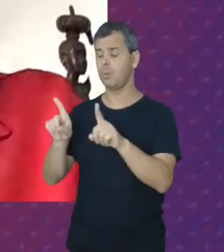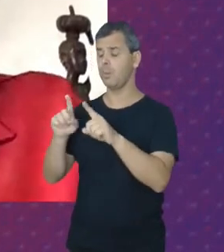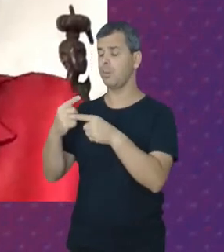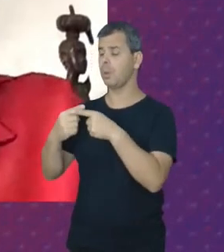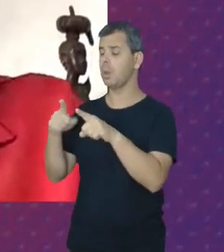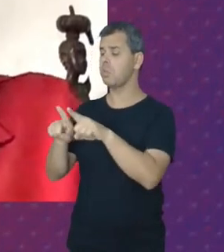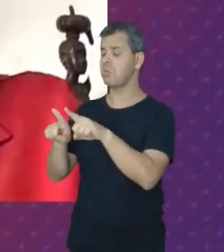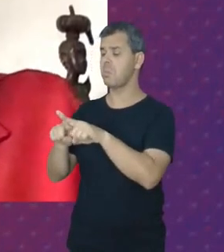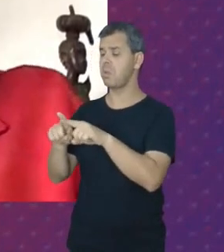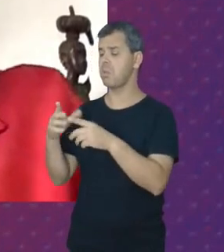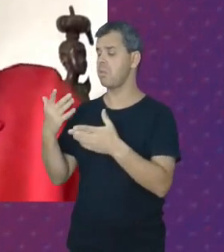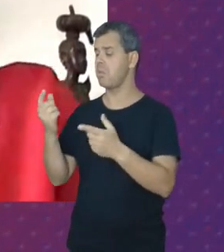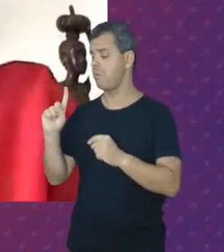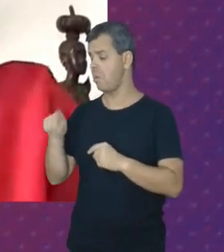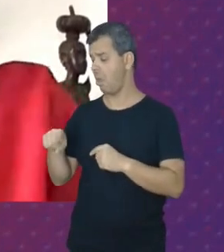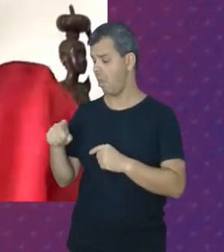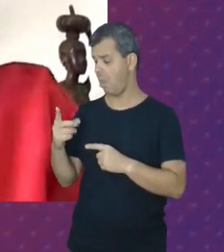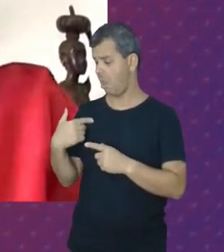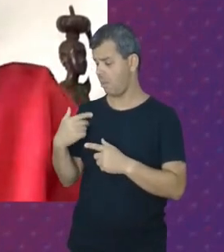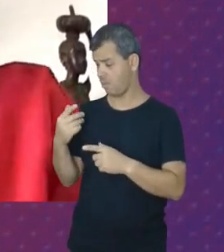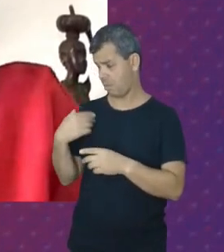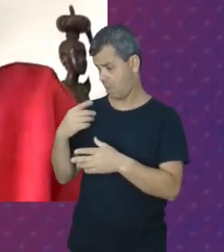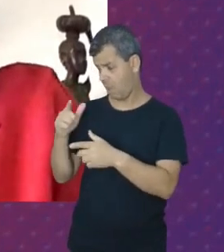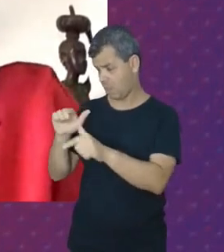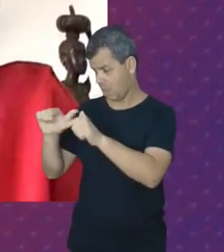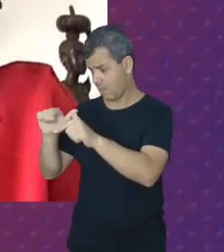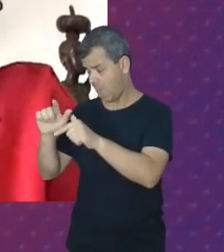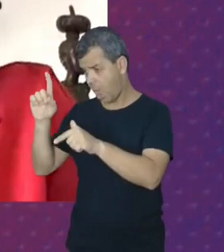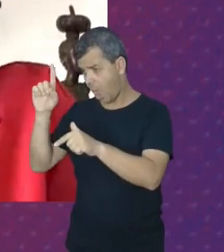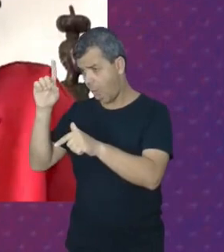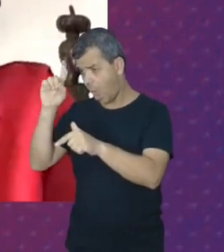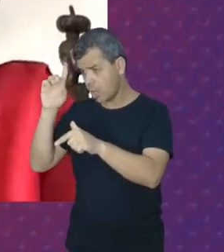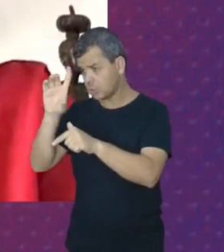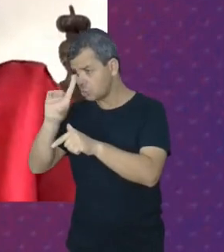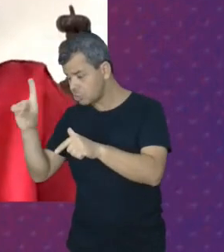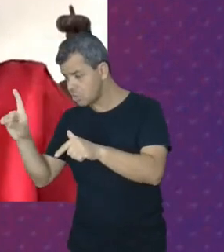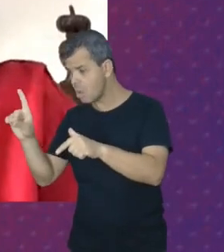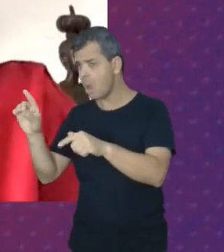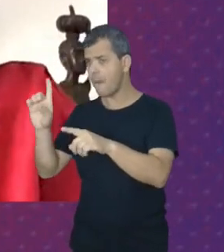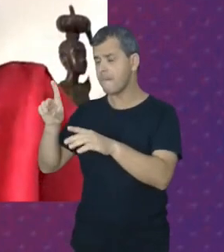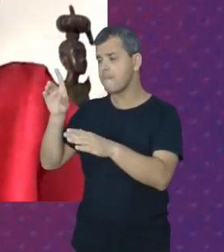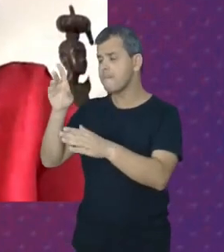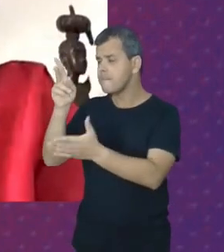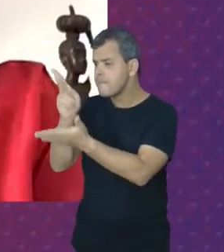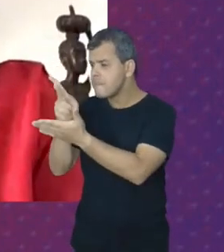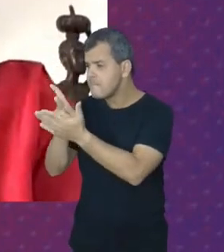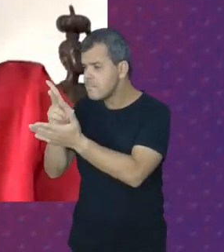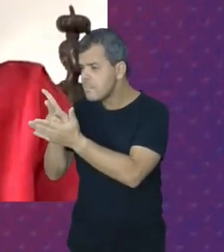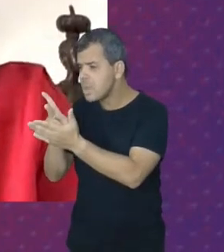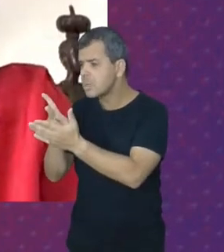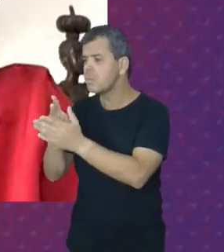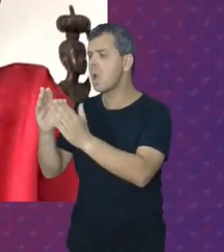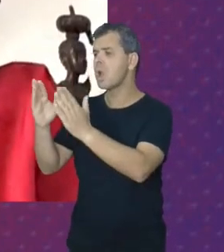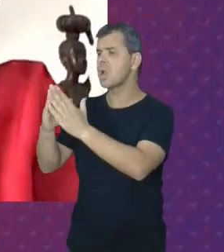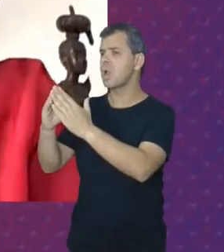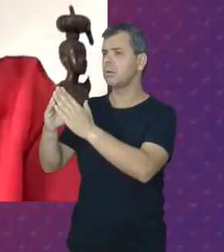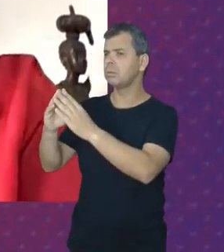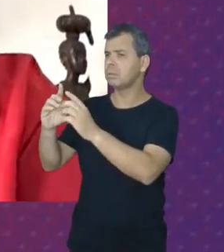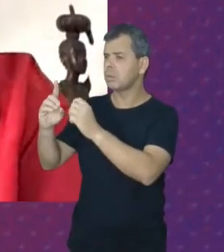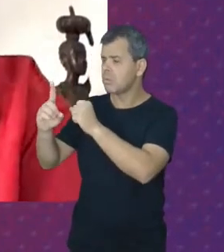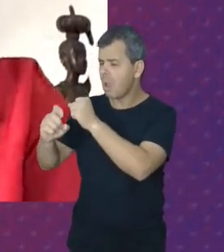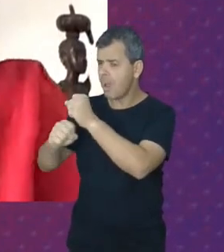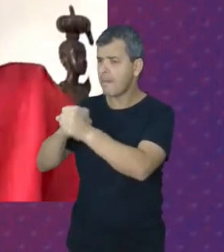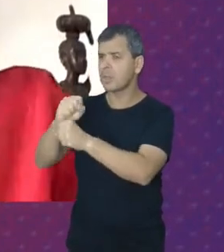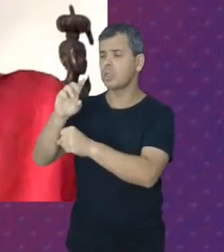Não vale Você Ser uma Diarista Uma Diarista Na mesma Casa Durante tantos Anos Durante